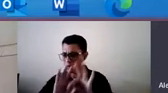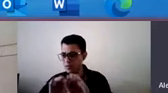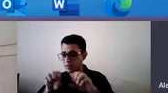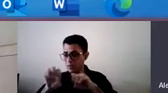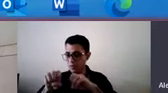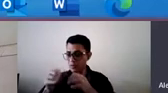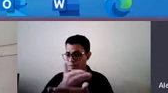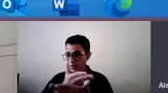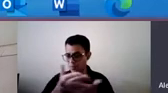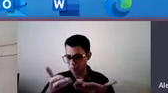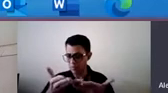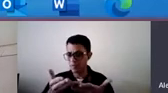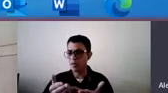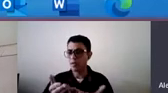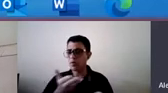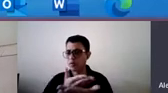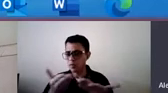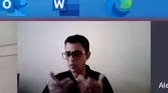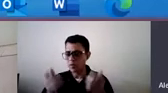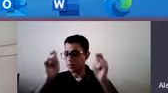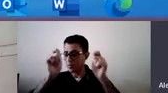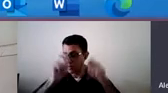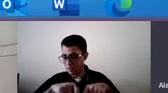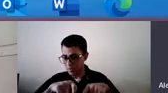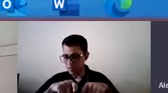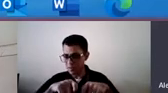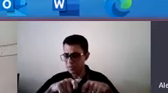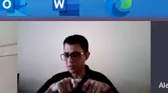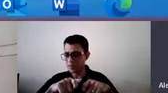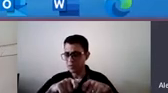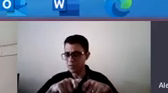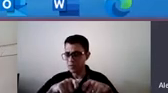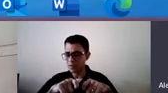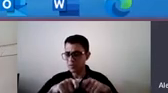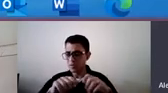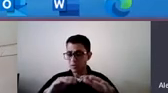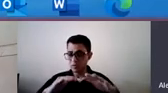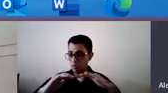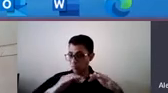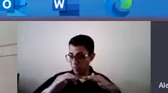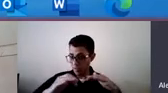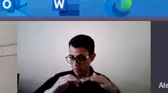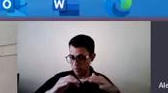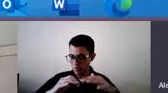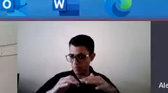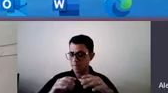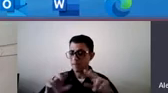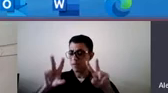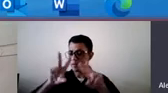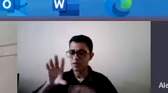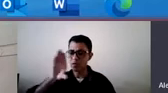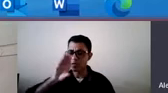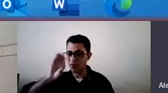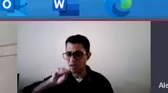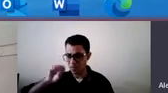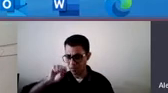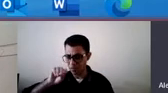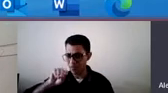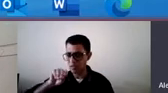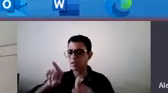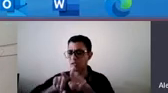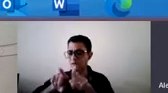trabalhando da educação integral, nós vamos chamar de competência a capacidade de mobilizar, articular e colocar em